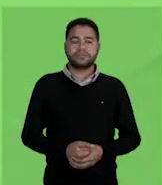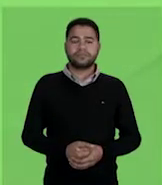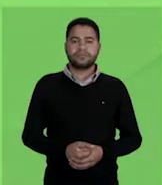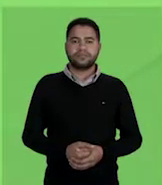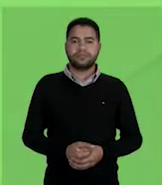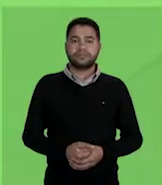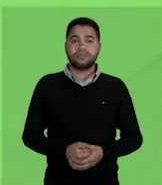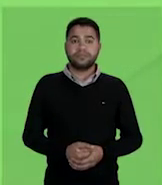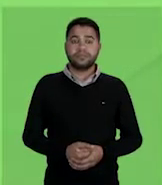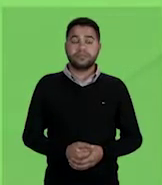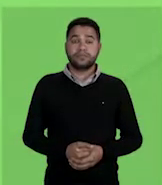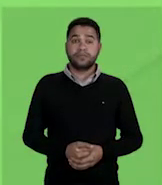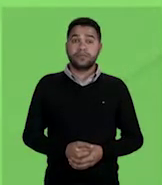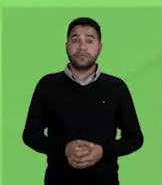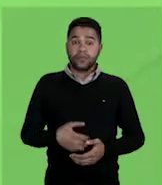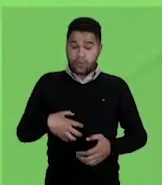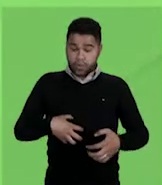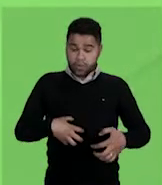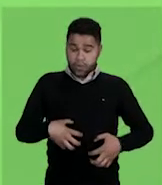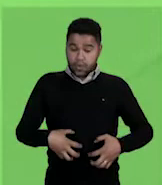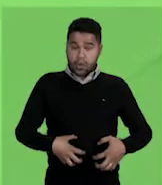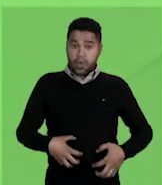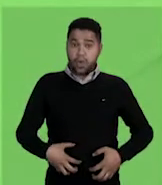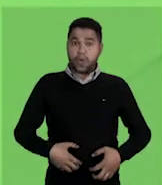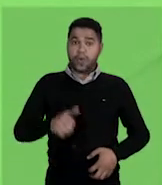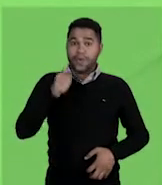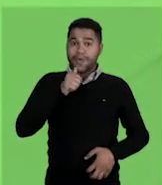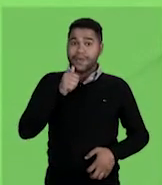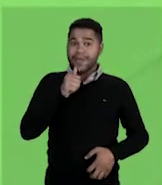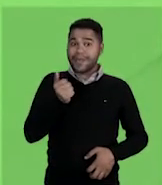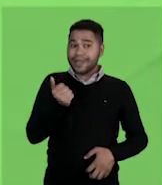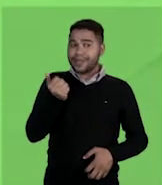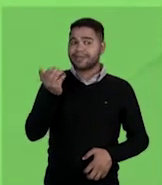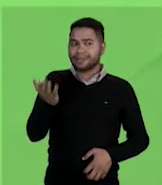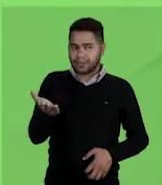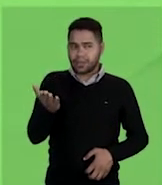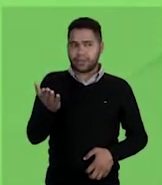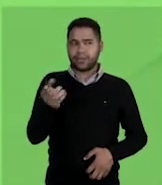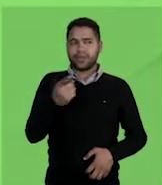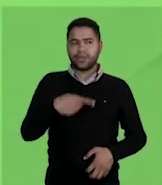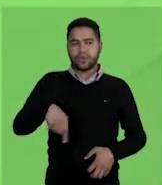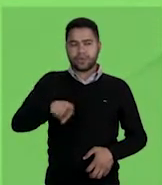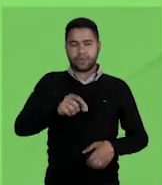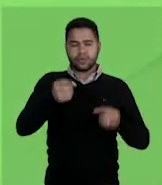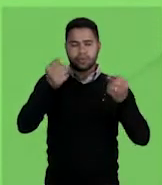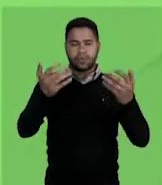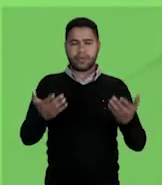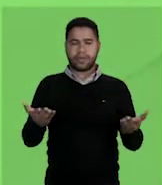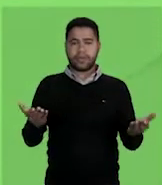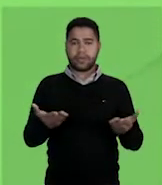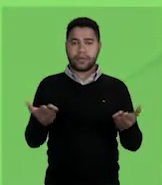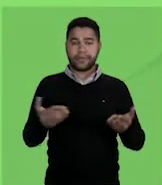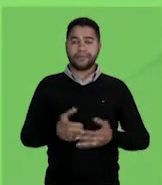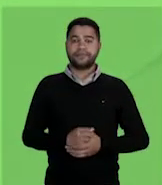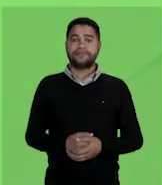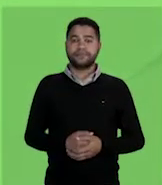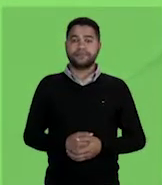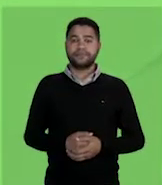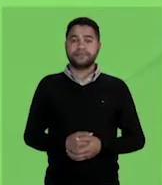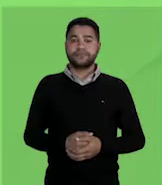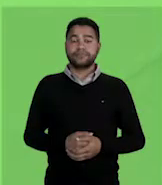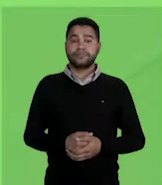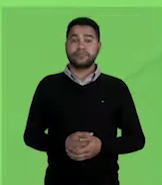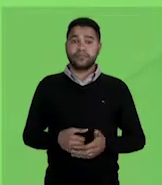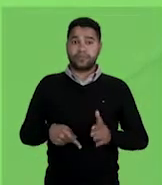Bom, e os órgãos reprodutores femininos externos, que nós vamos falar agora. A porção externa